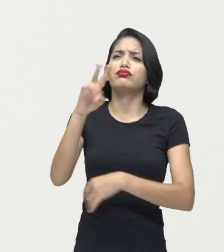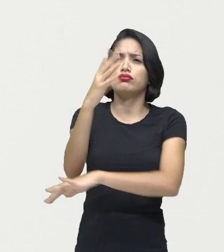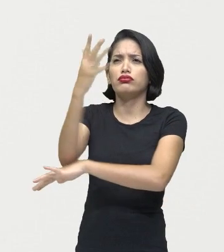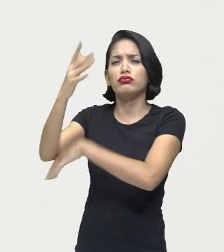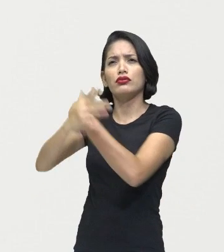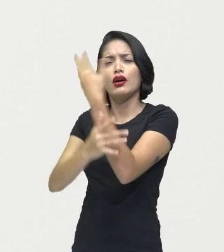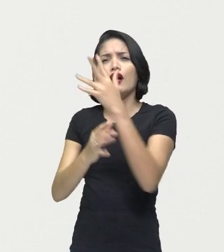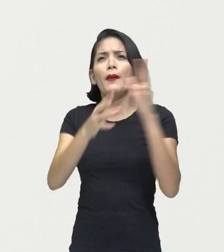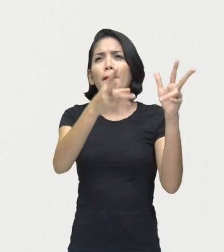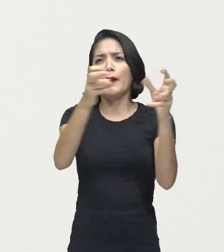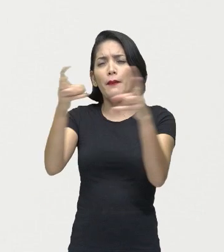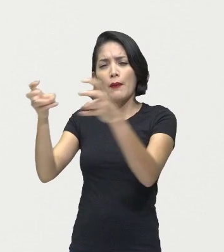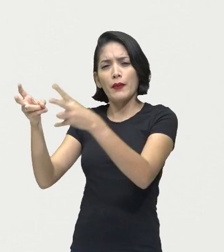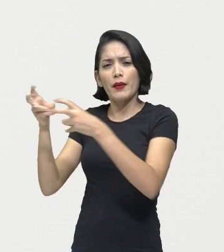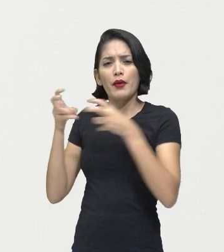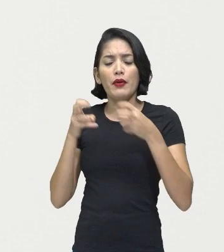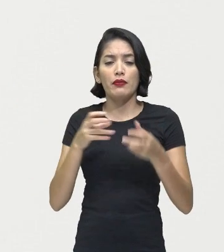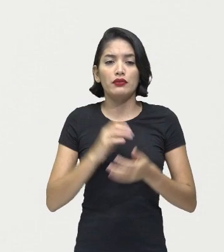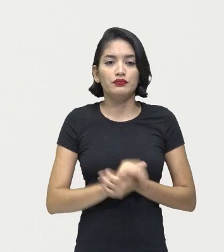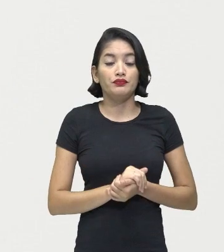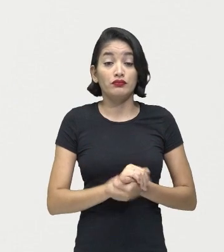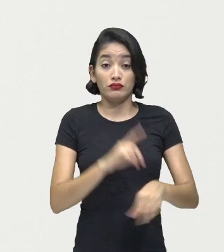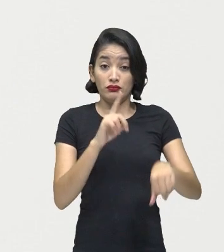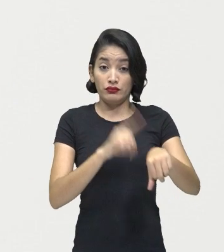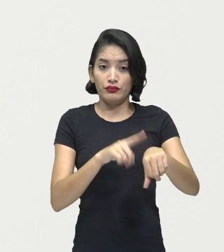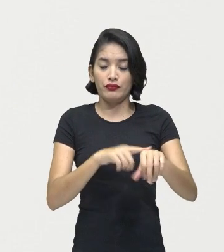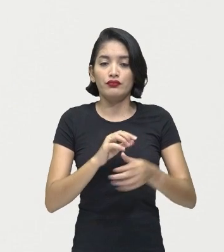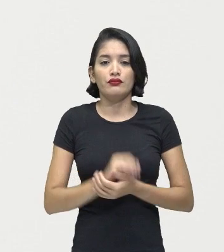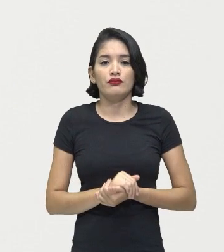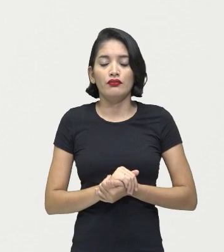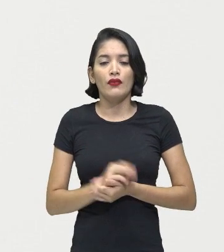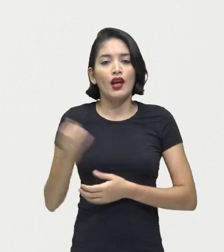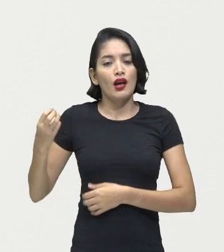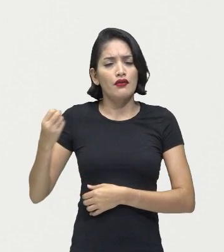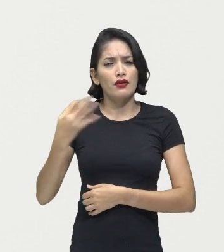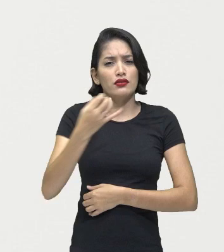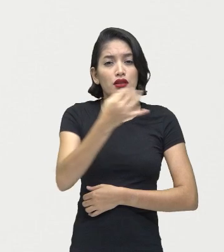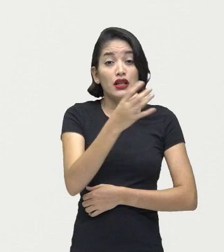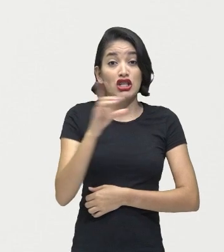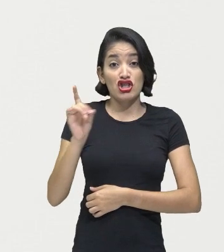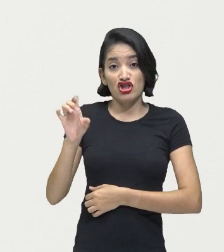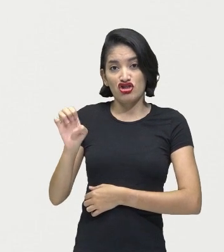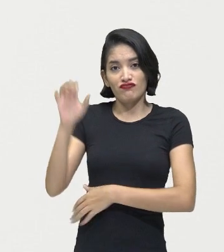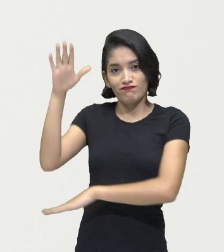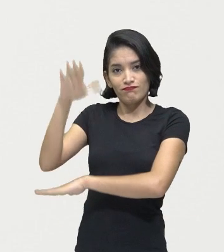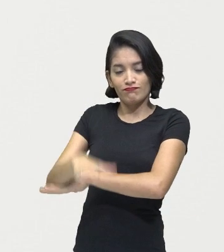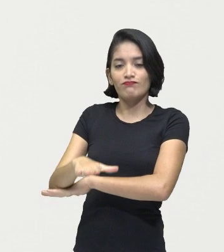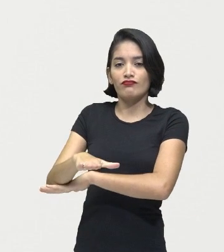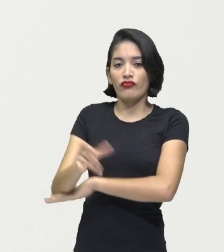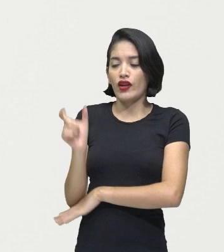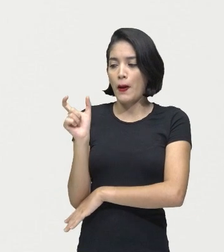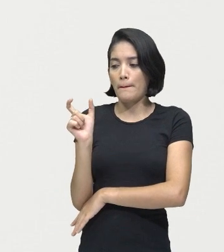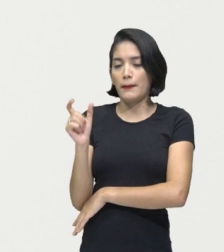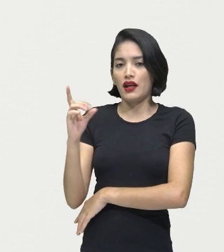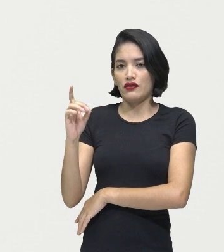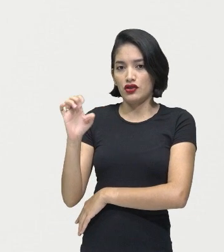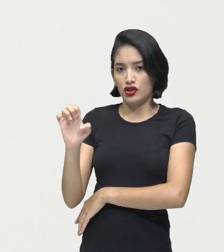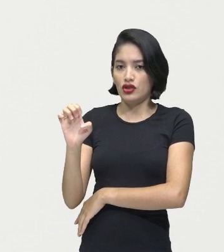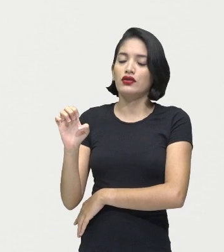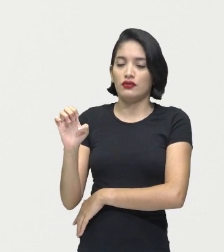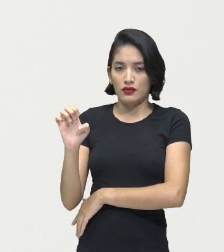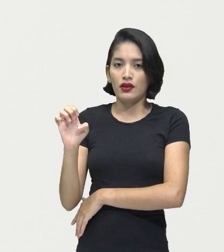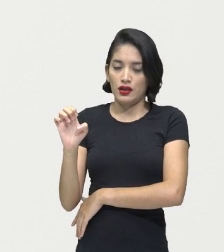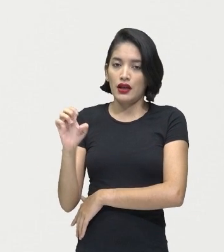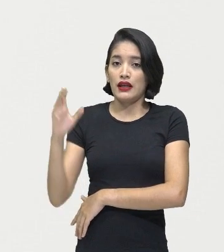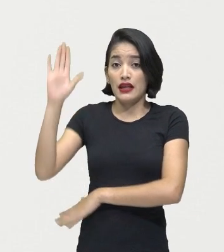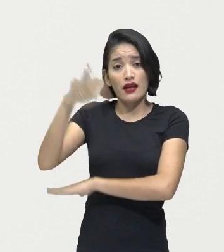de perceber a natureza, né? De tempo, viajarei de tarde. Ó, a palavra tarde, ela denota aqui o sentido de